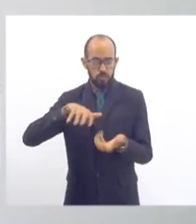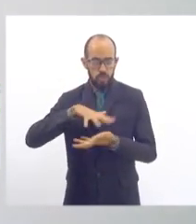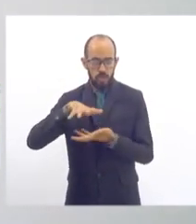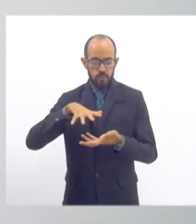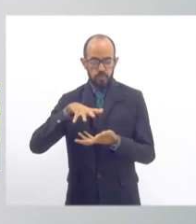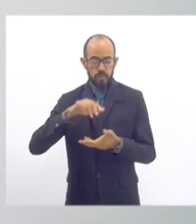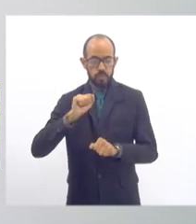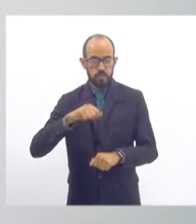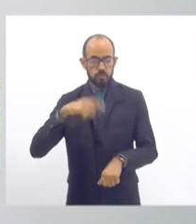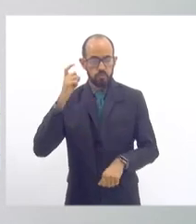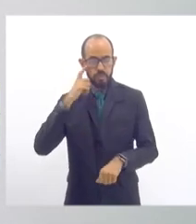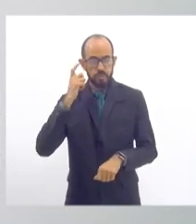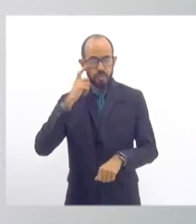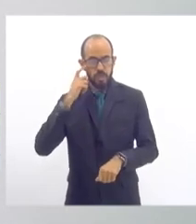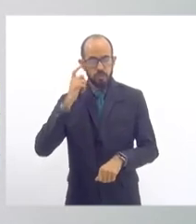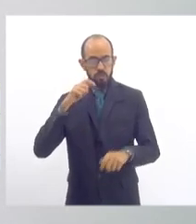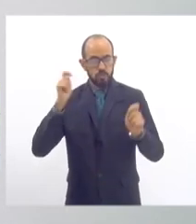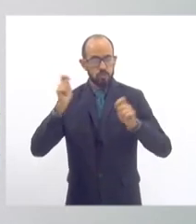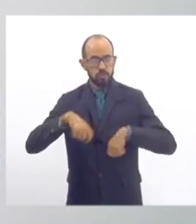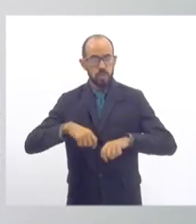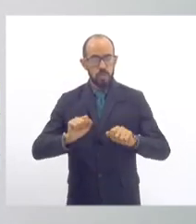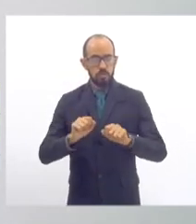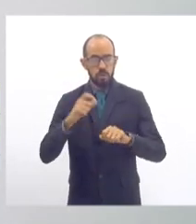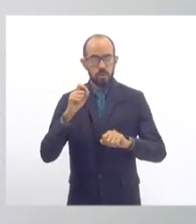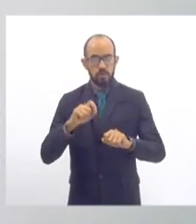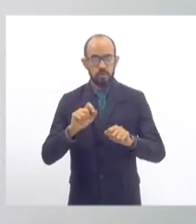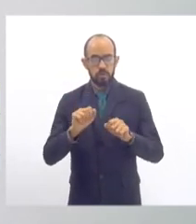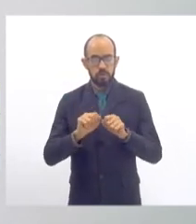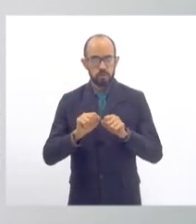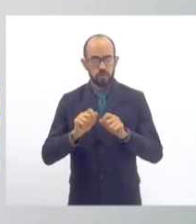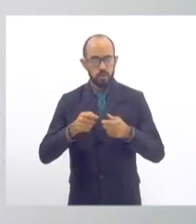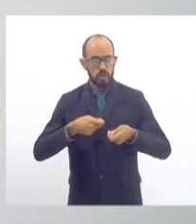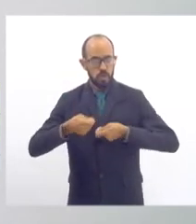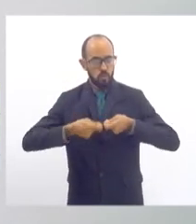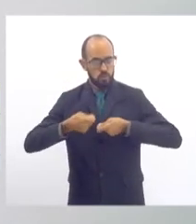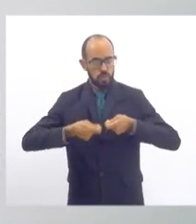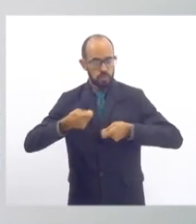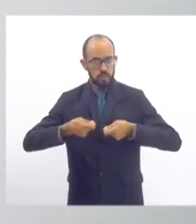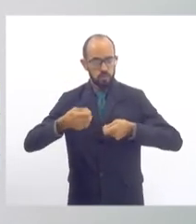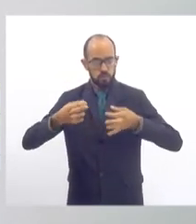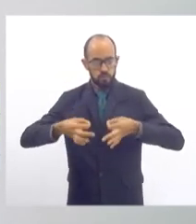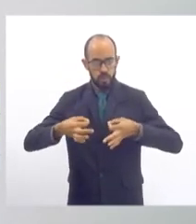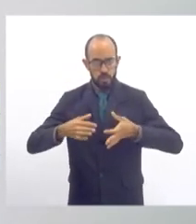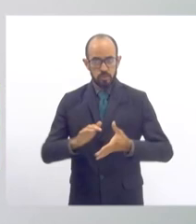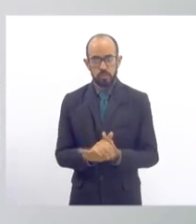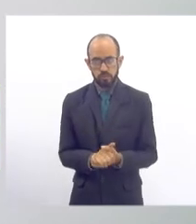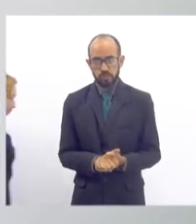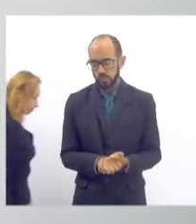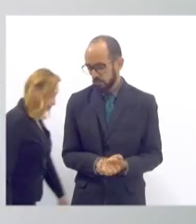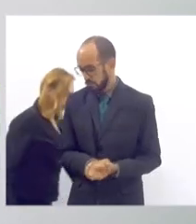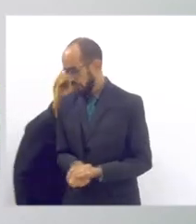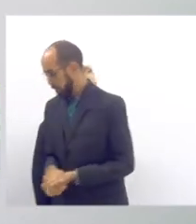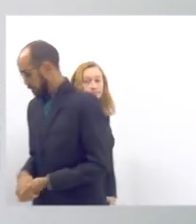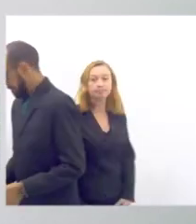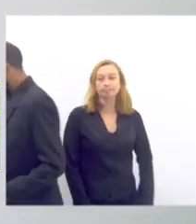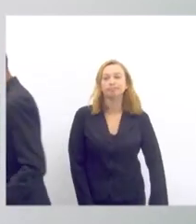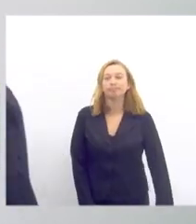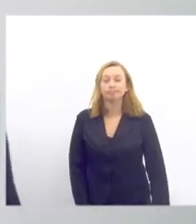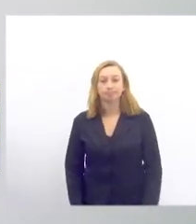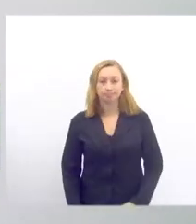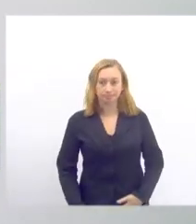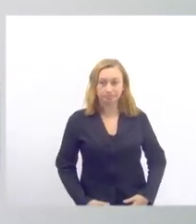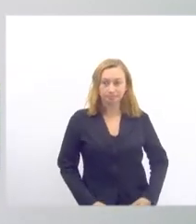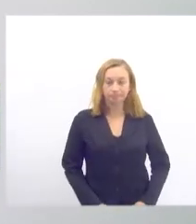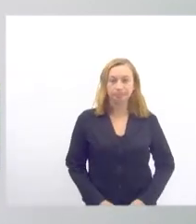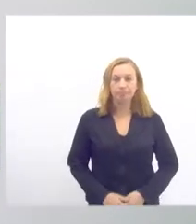forma que não está permitindo a categoria sequer abrir uma negociação de uma forma mais efetiva com o governo, que não é